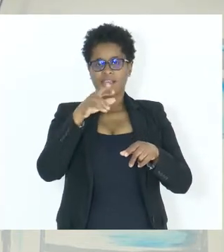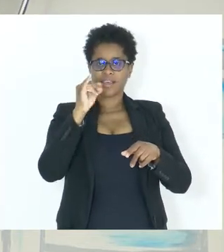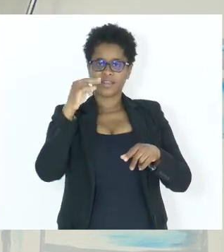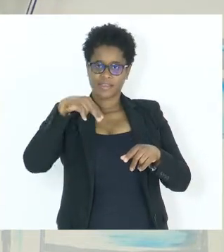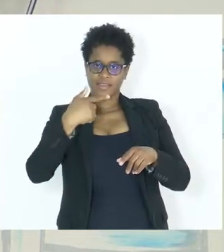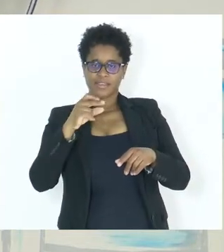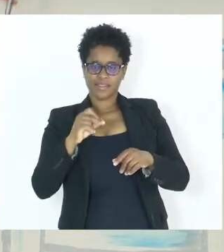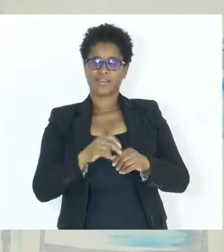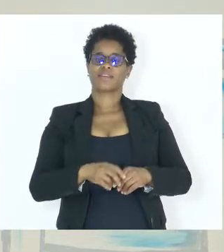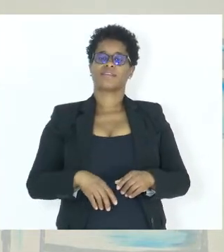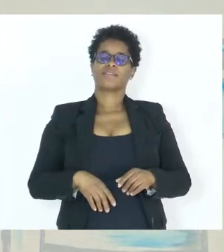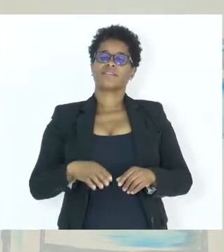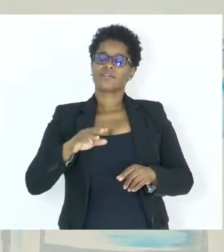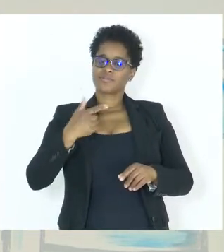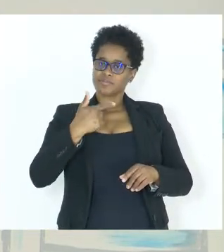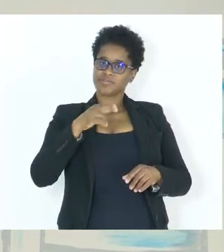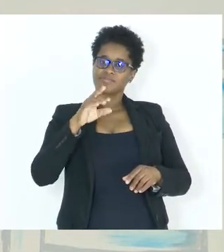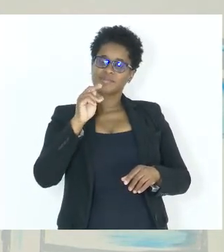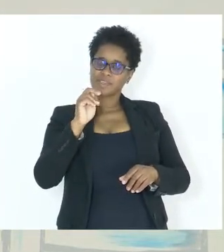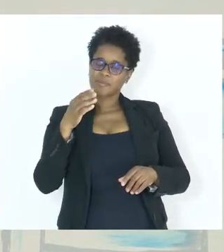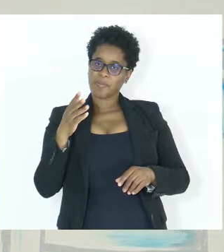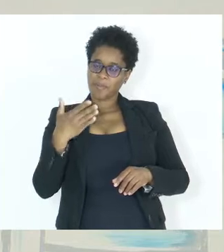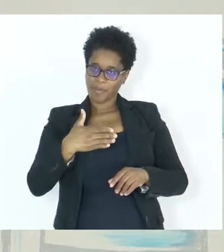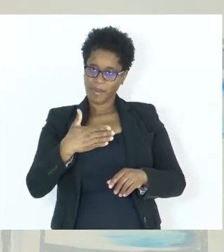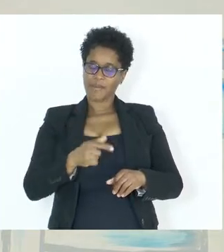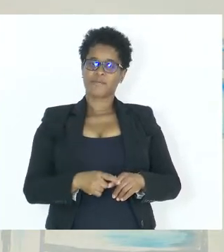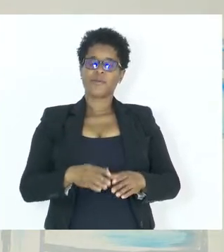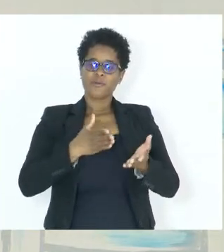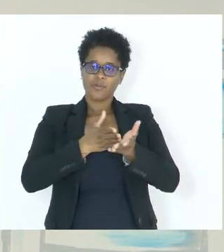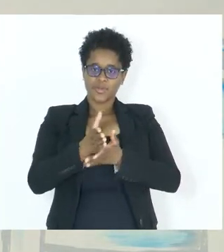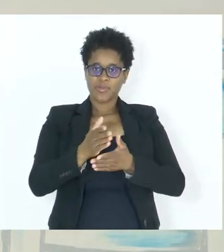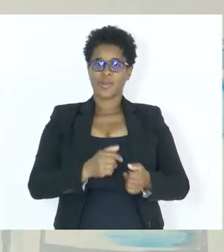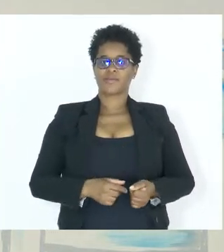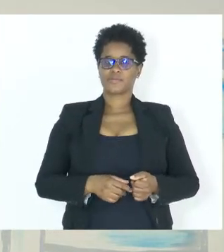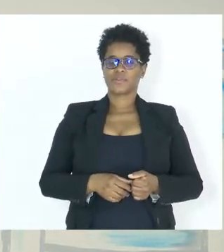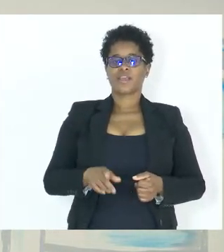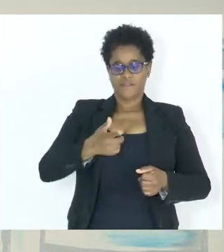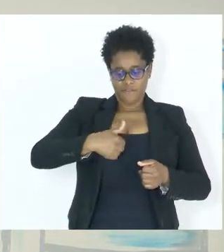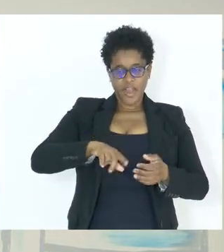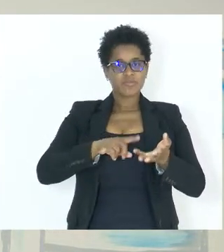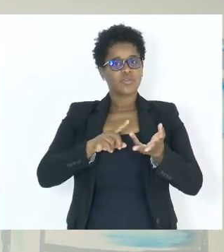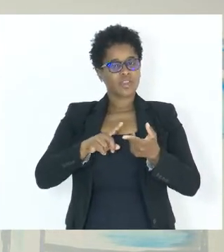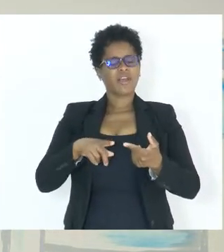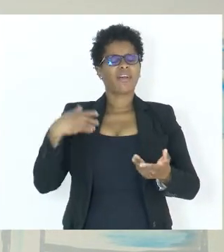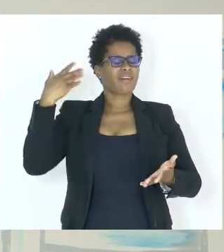Então, 31º. Continuando, 30º, vamos contar até chegar